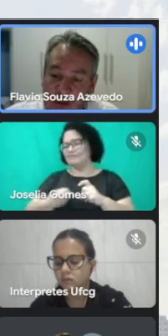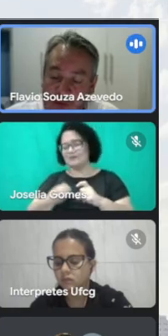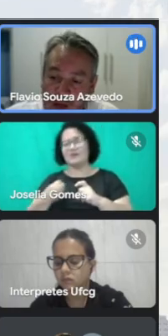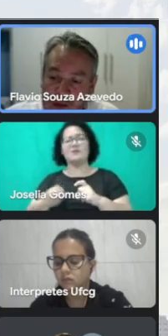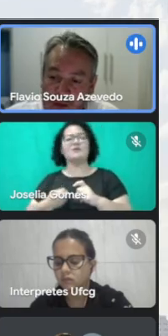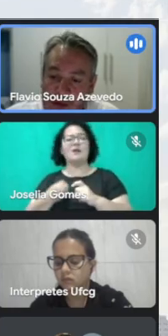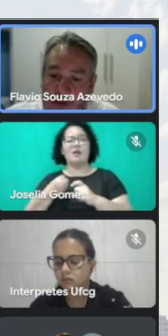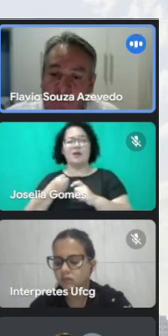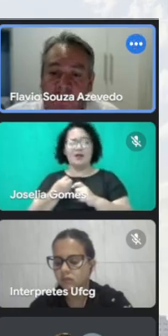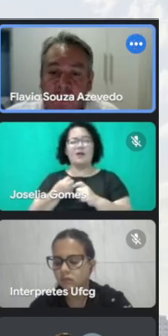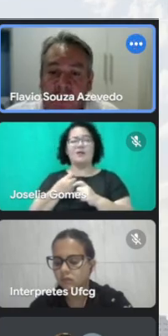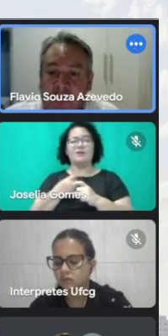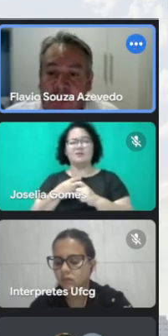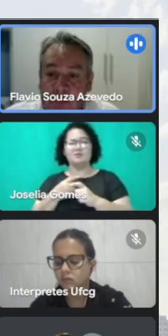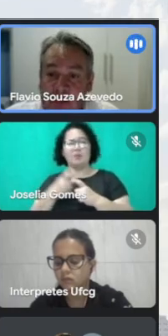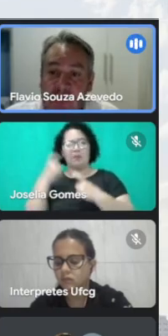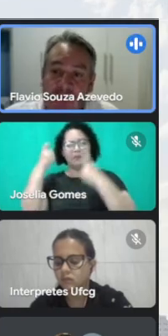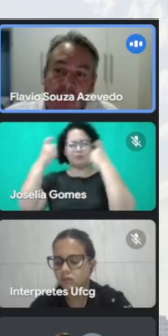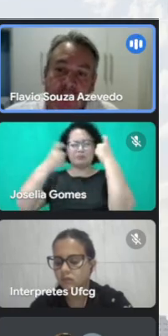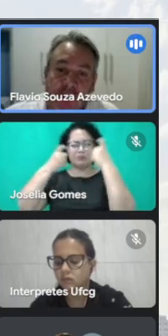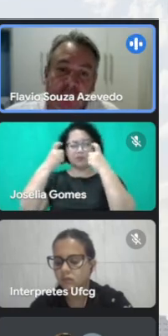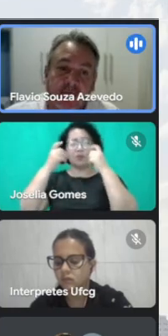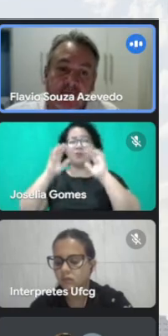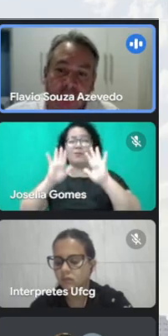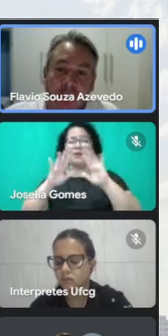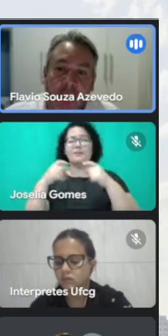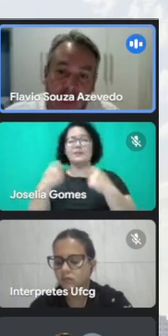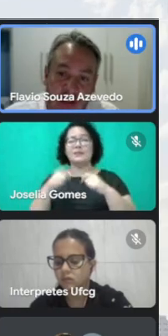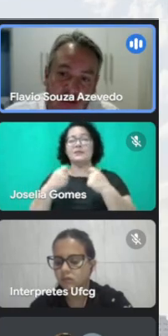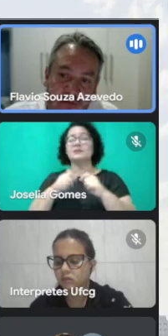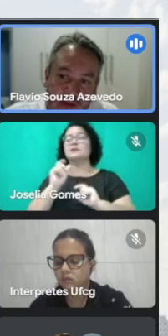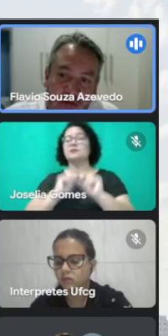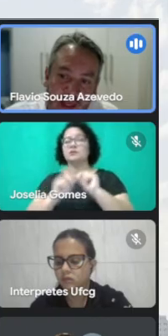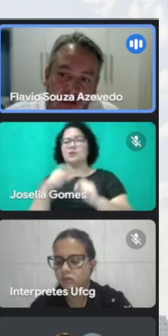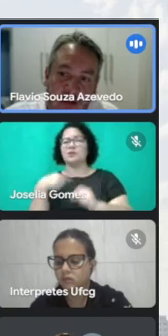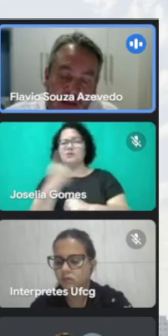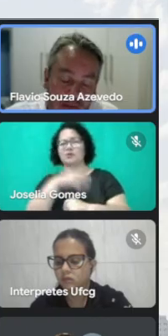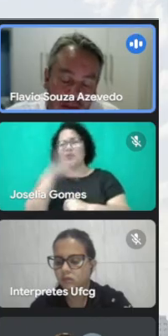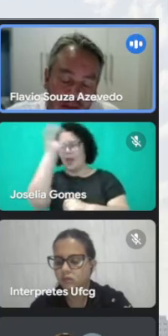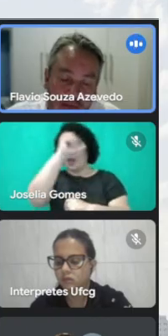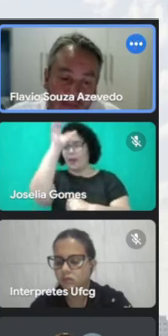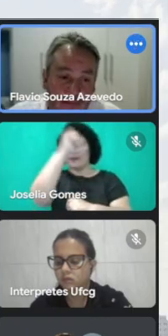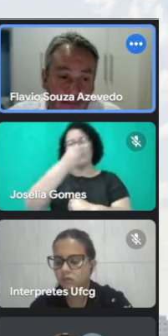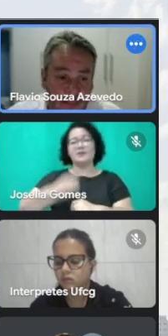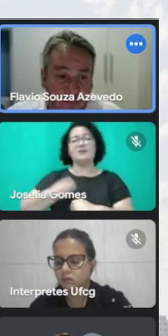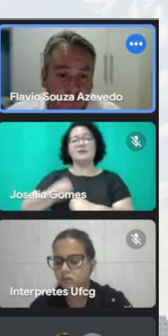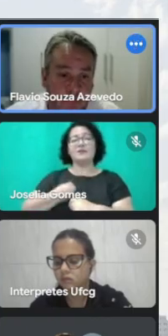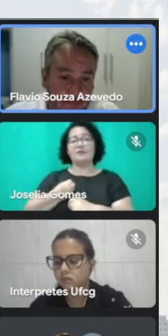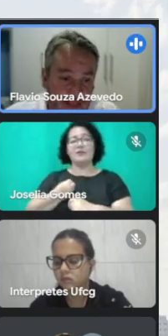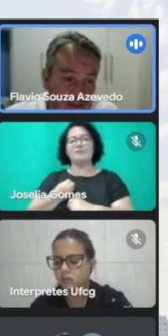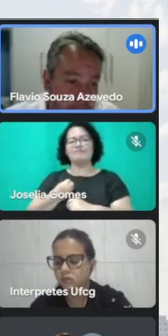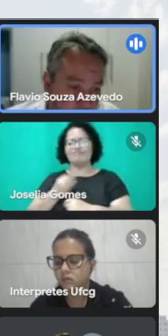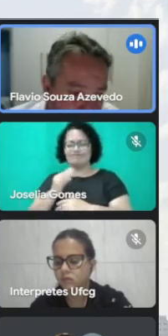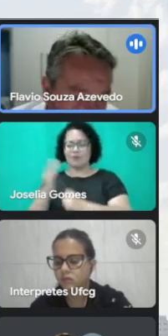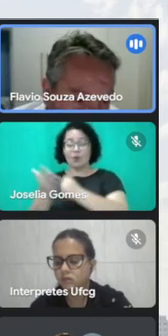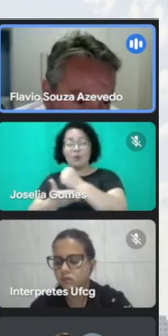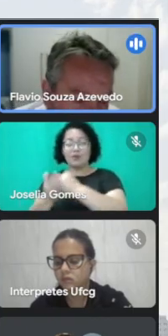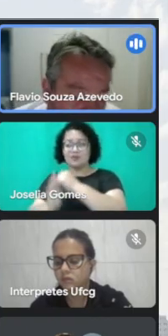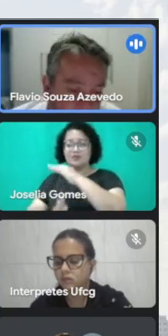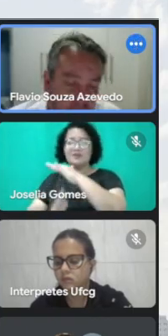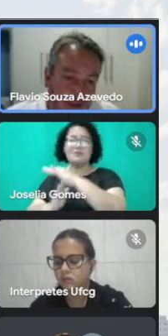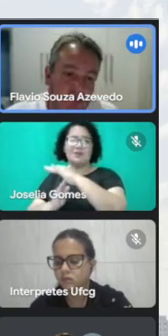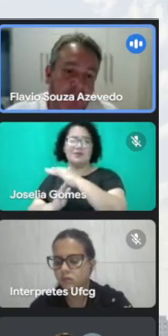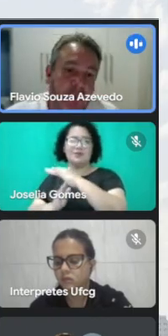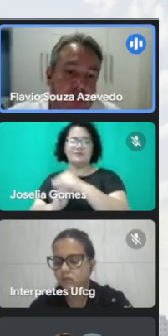grandes perturbações, e é preciso que a gente, né, aprenda a viver dentro desses limites. Dentro da perspectiva